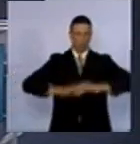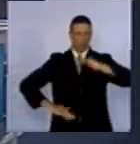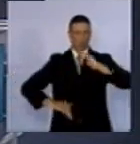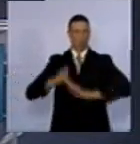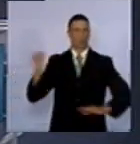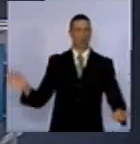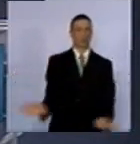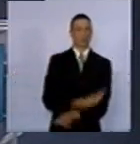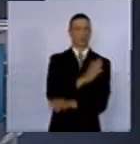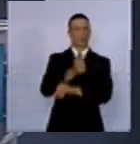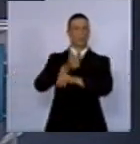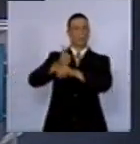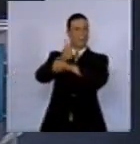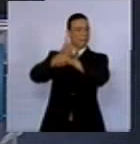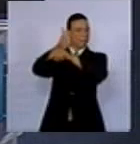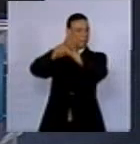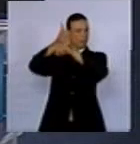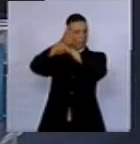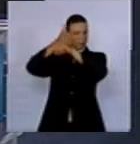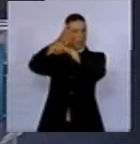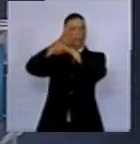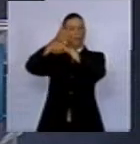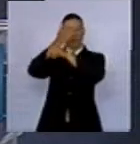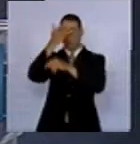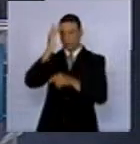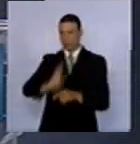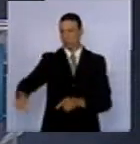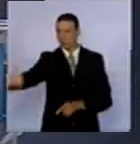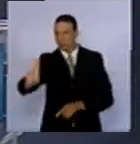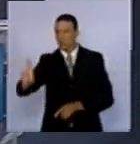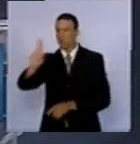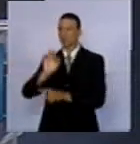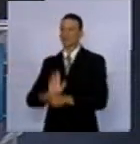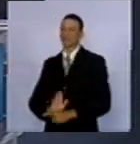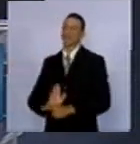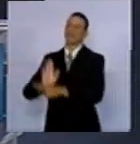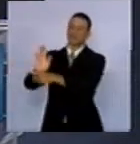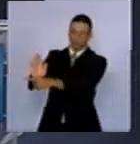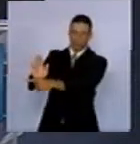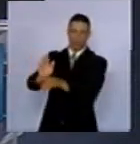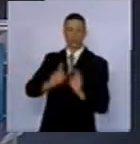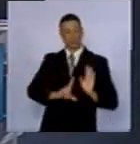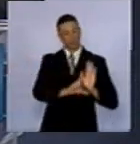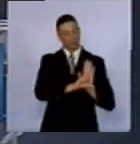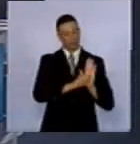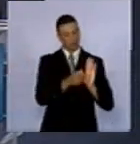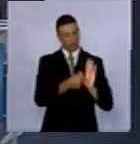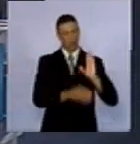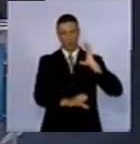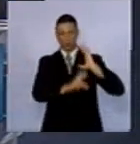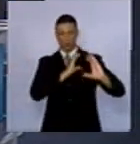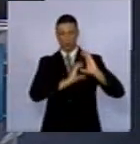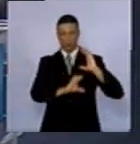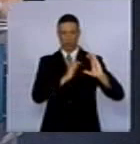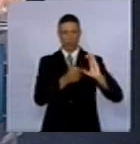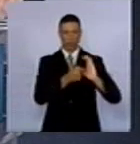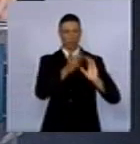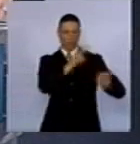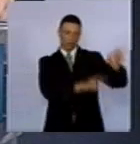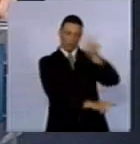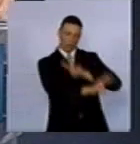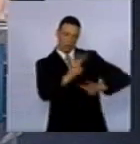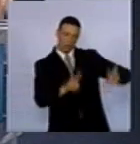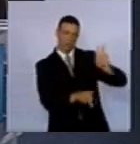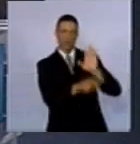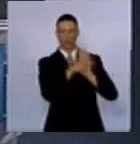e efetivamente um benefício maior ao usuário é isso que busca a lei de comunicação audiovisual